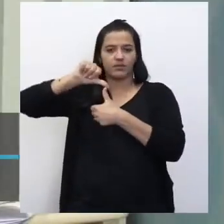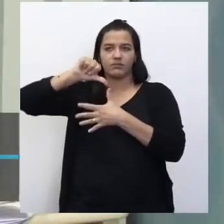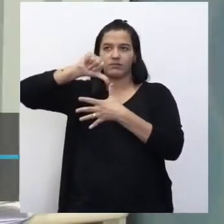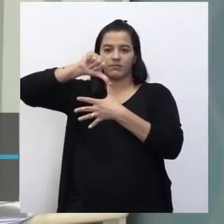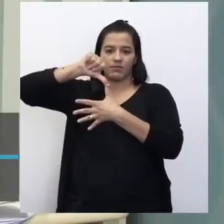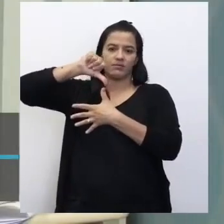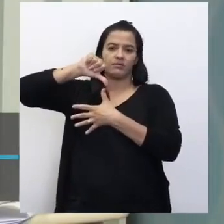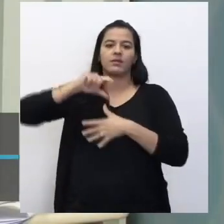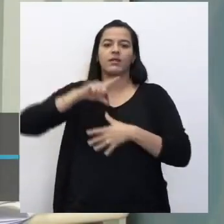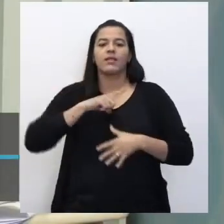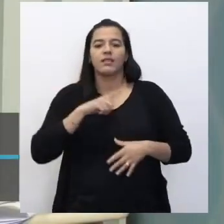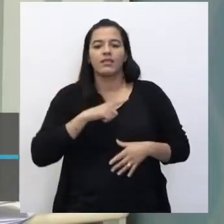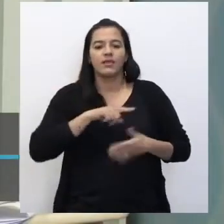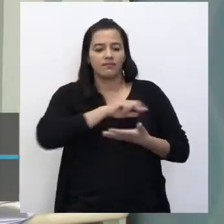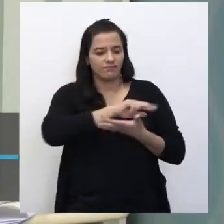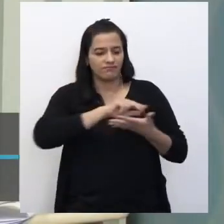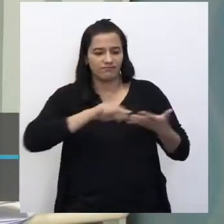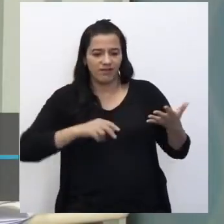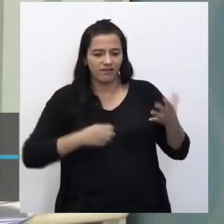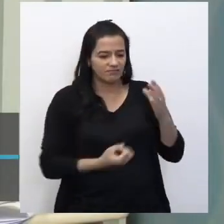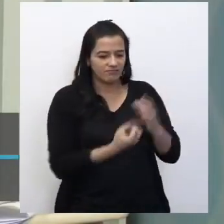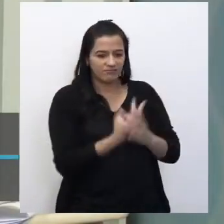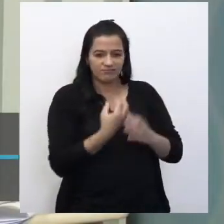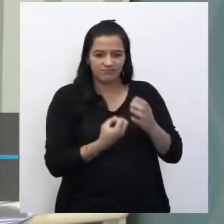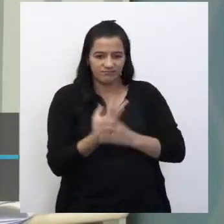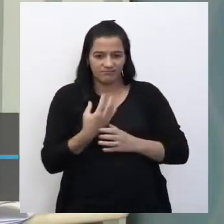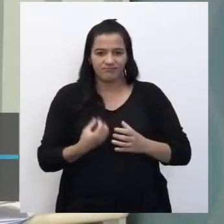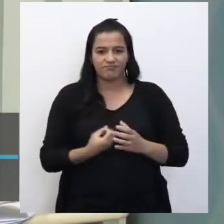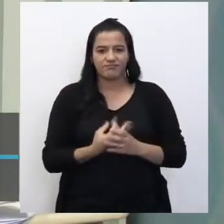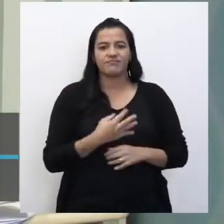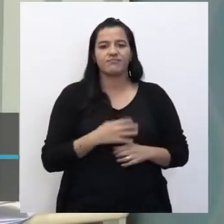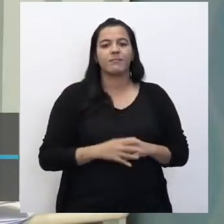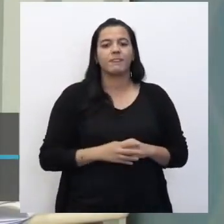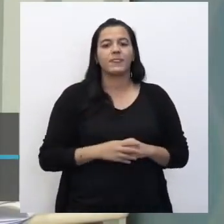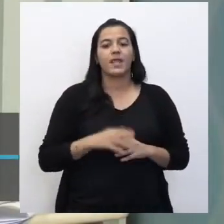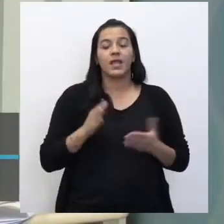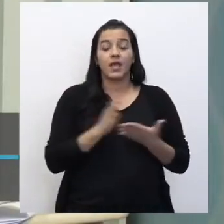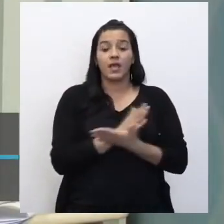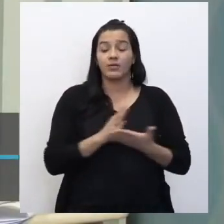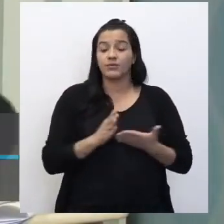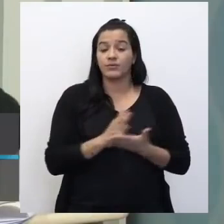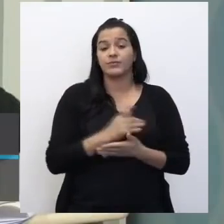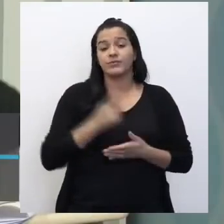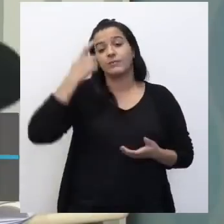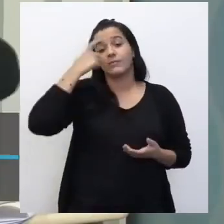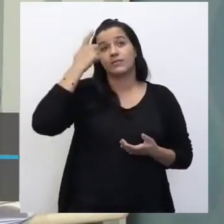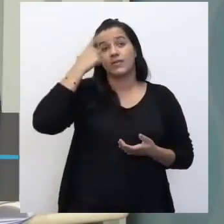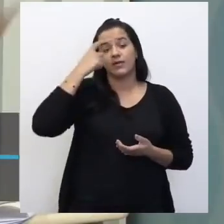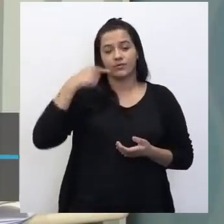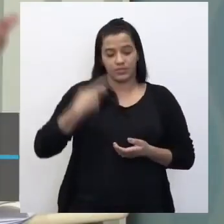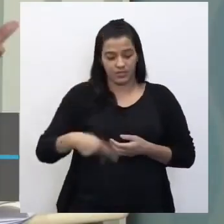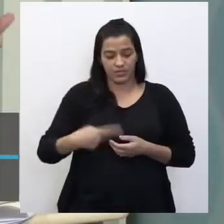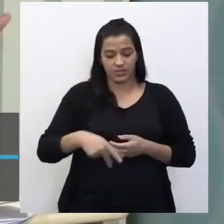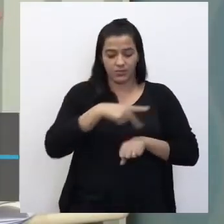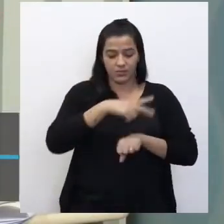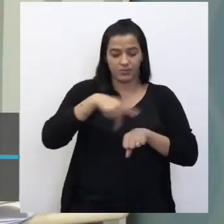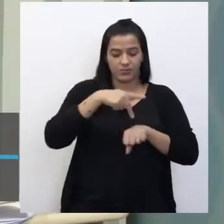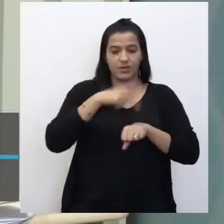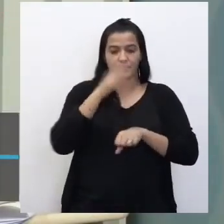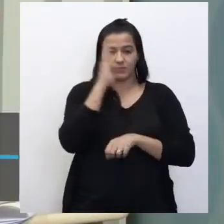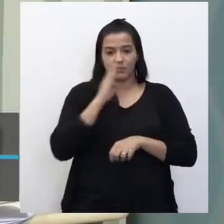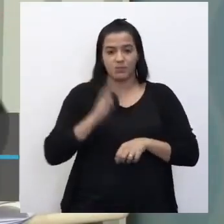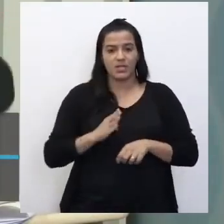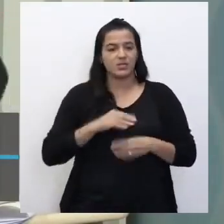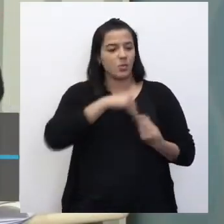todos esses eugenistas brasileiros na época, eles achavam que o fato de nós sermos um país incrivelmente